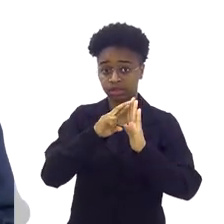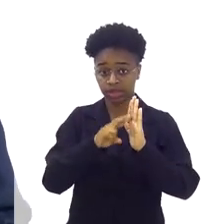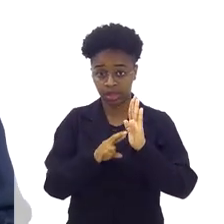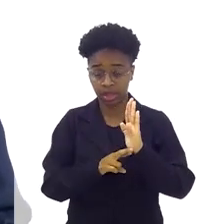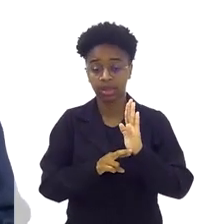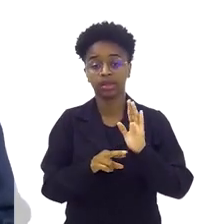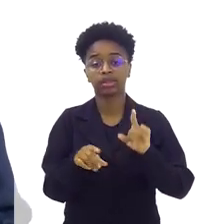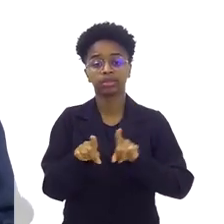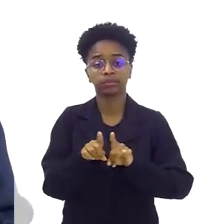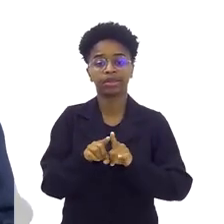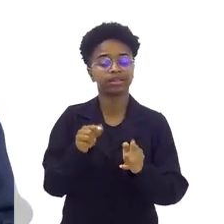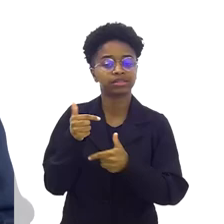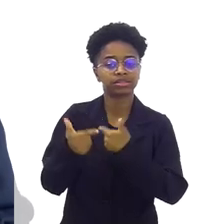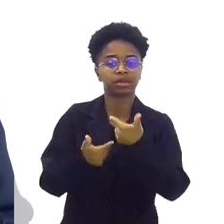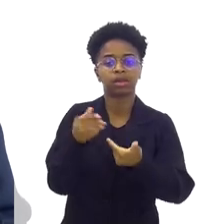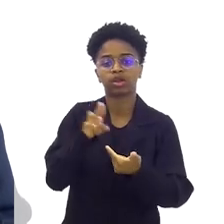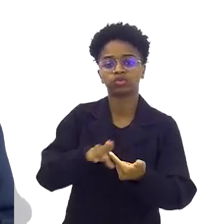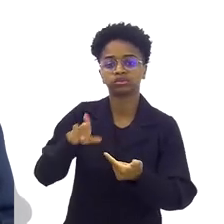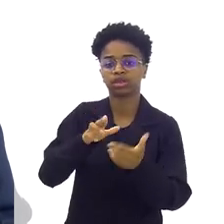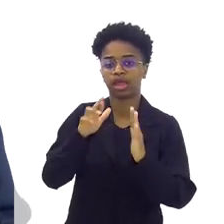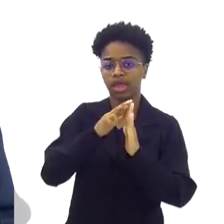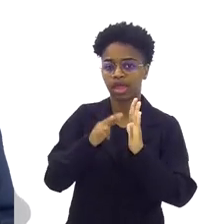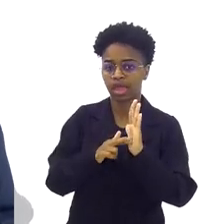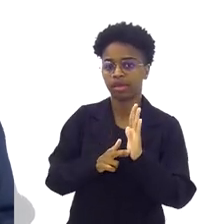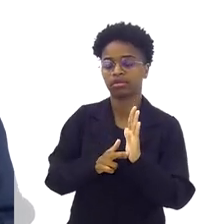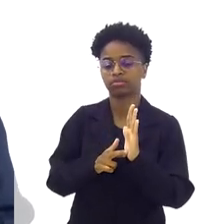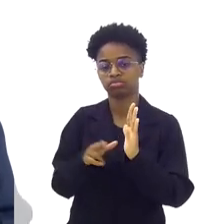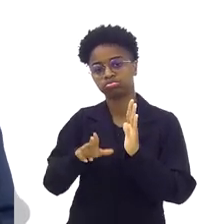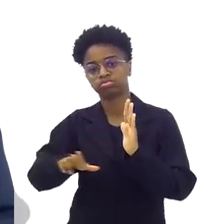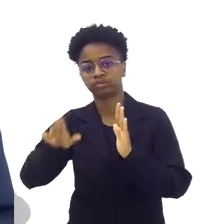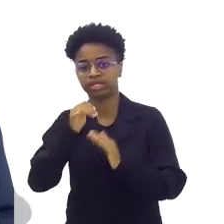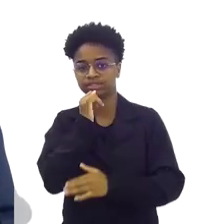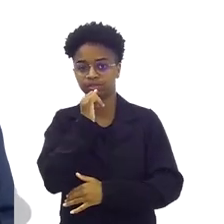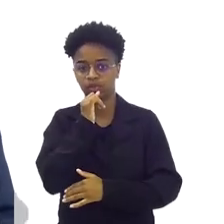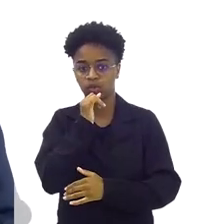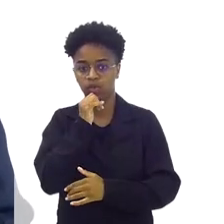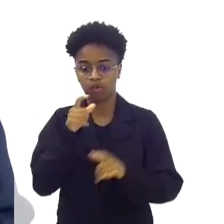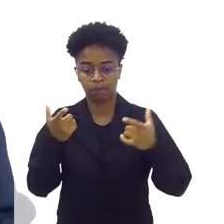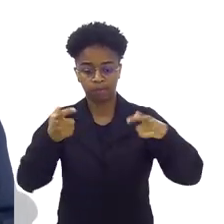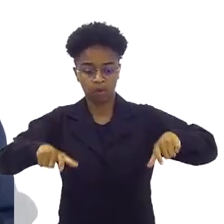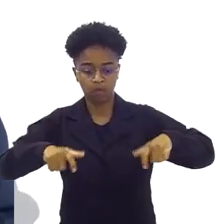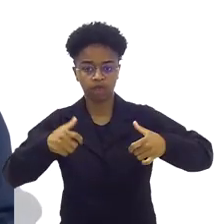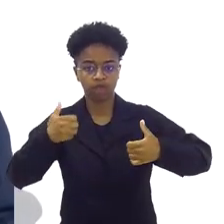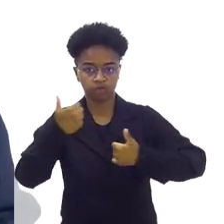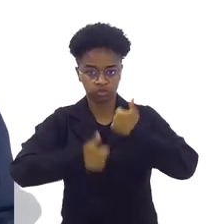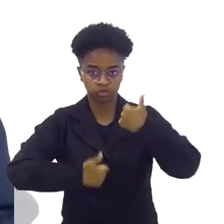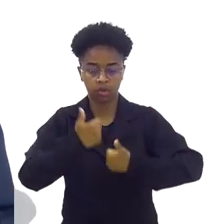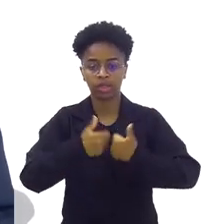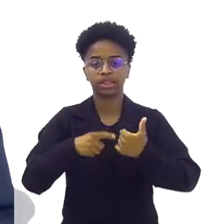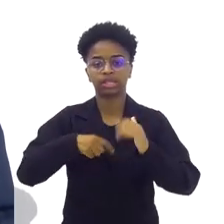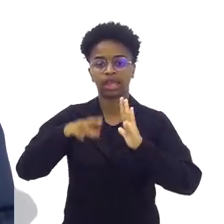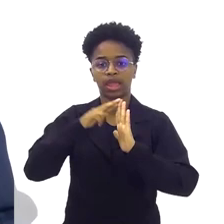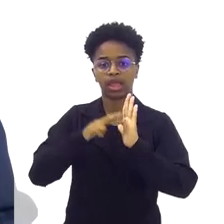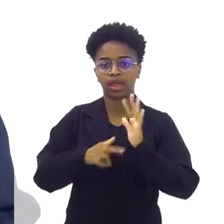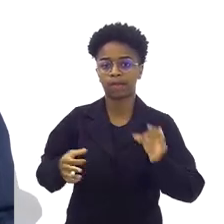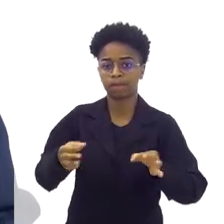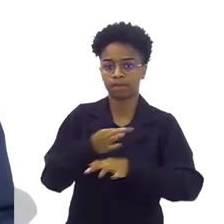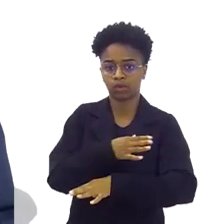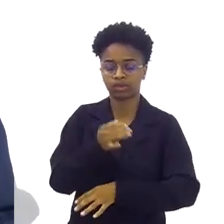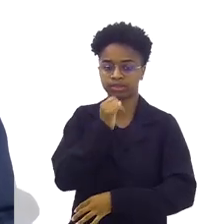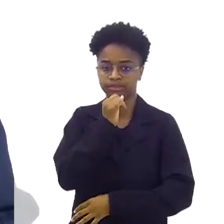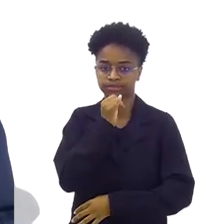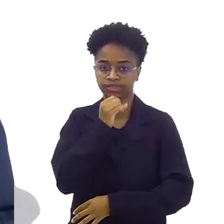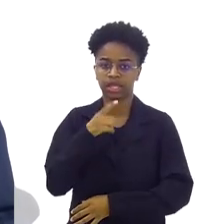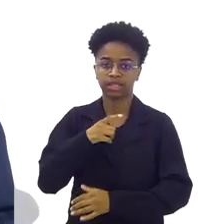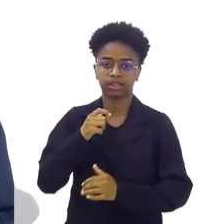respeita esse conjunto de regras e a gente trabalha em cima deles com essas regras. Então, num campo de futebol, você tem as regras